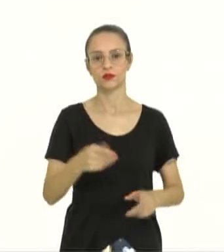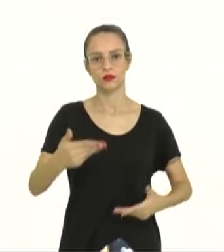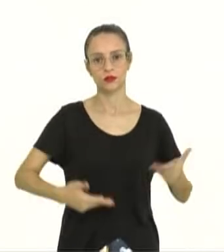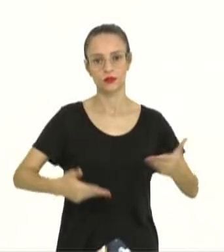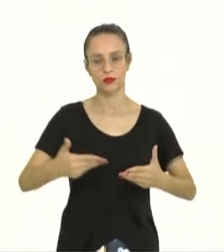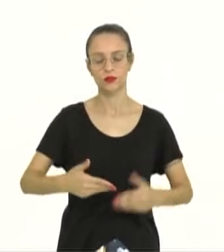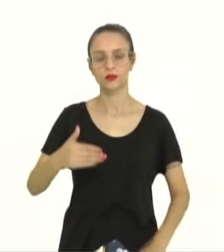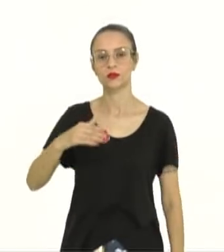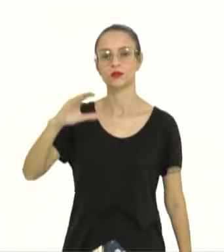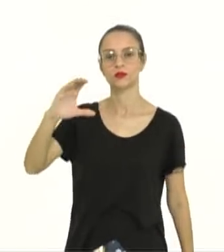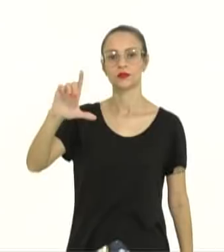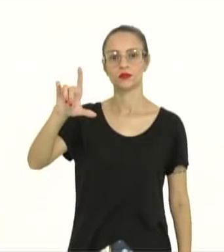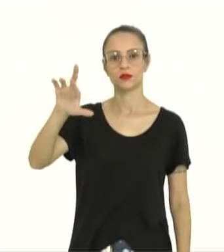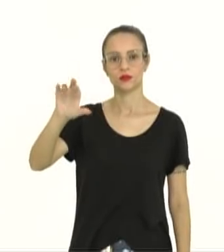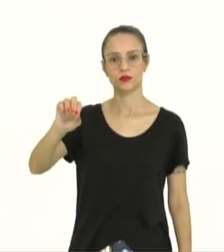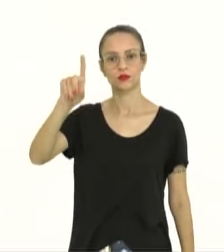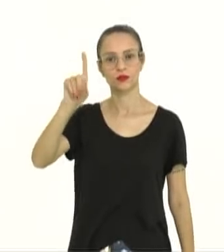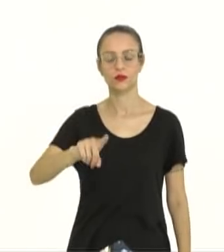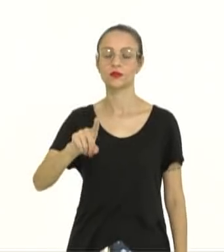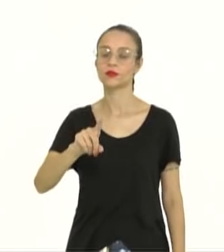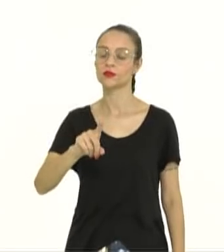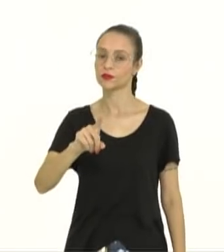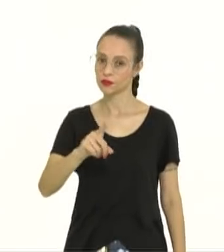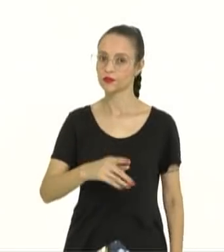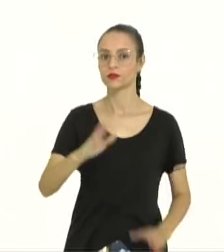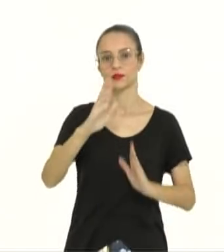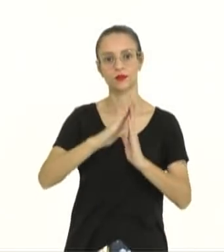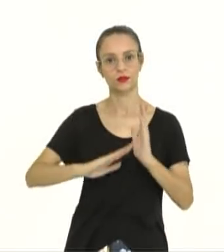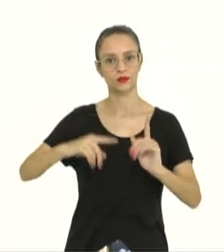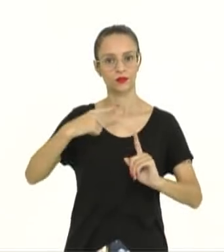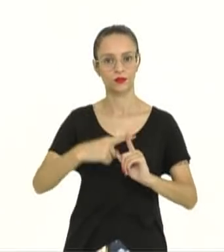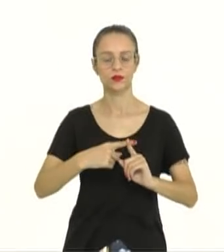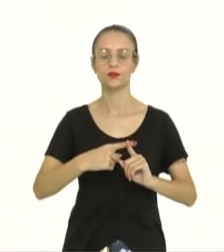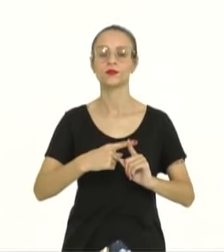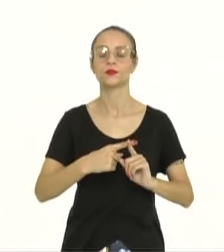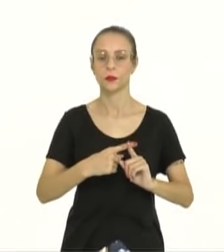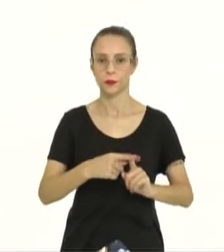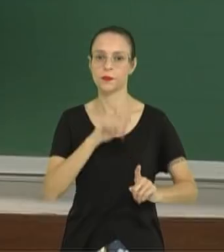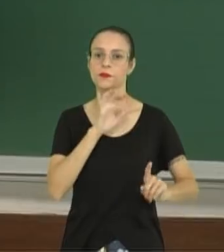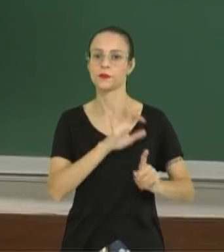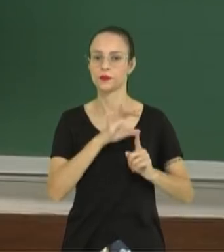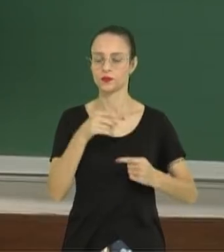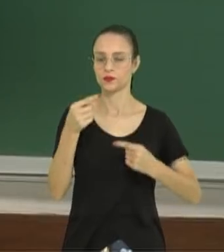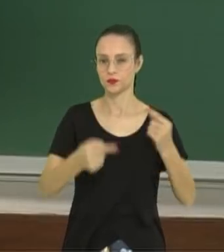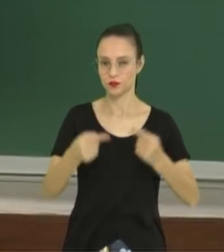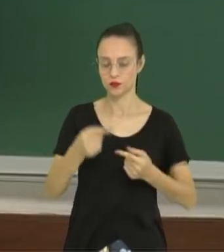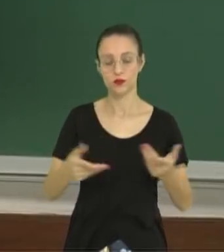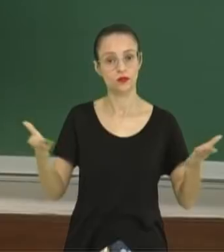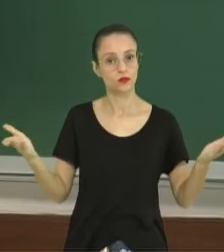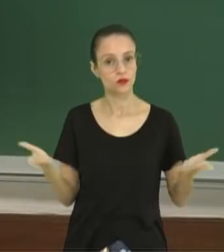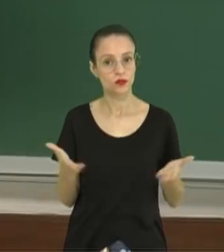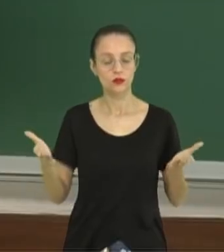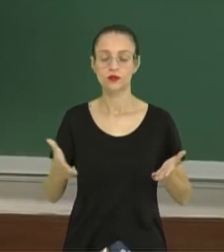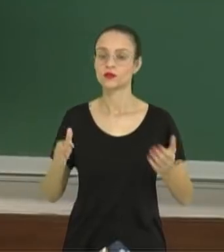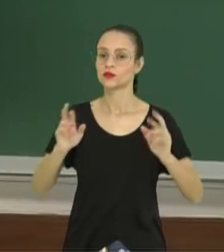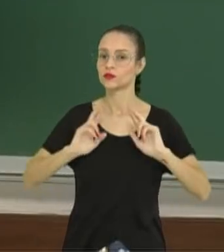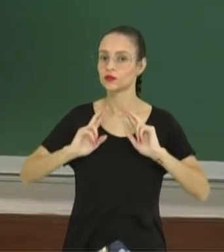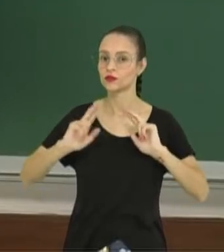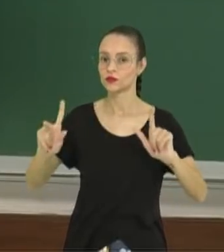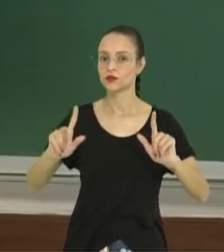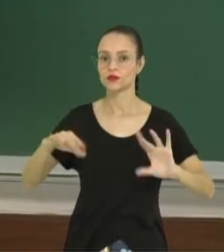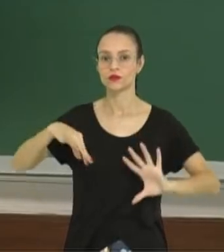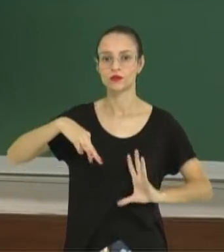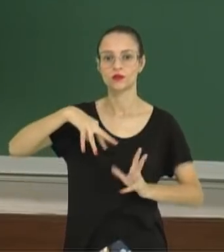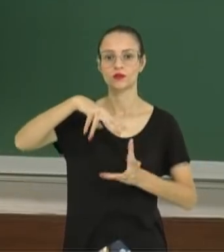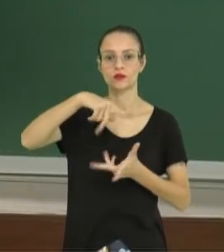O clero, no caso, seria a igreja, que tinha muita interferência na política naquele período. Hoje nós temos uma configuração diferente no